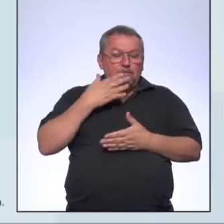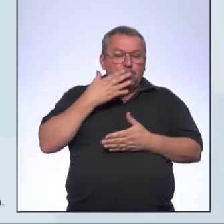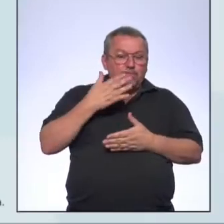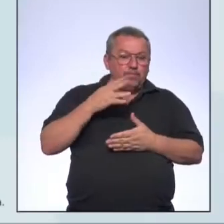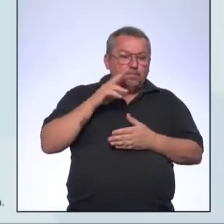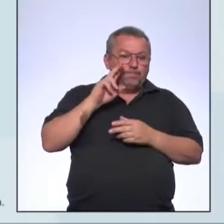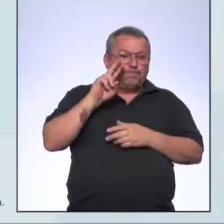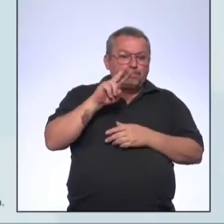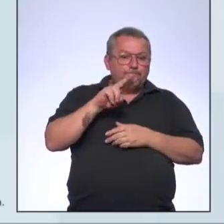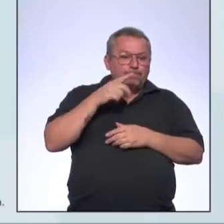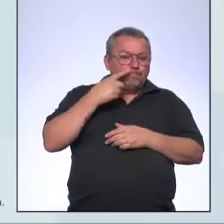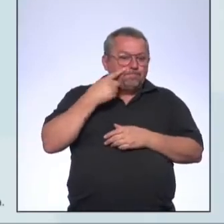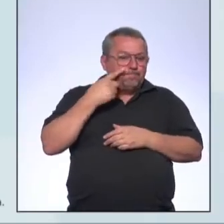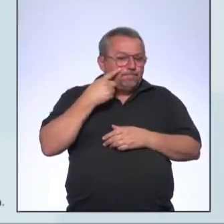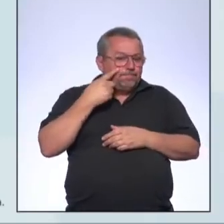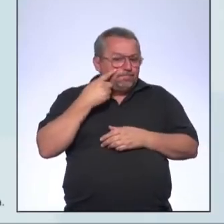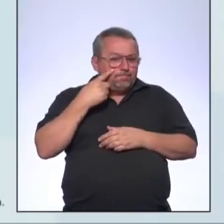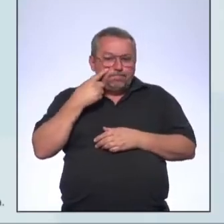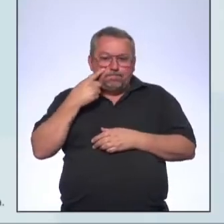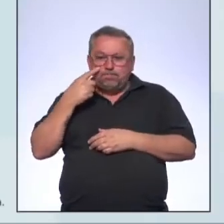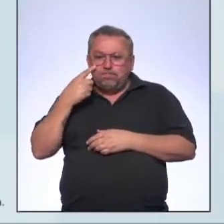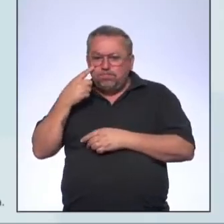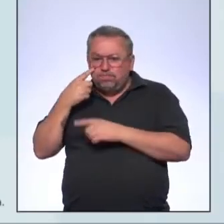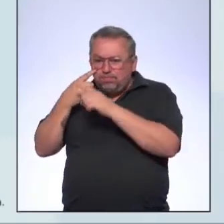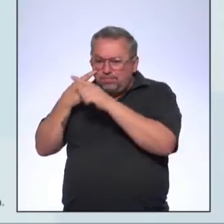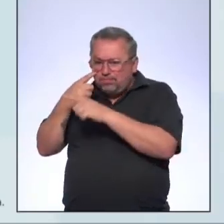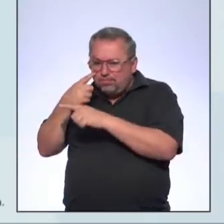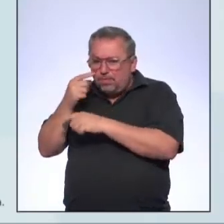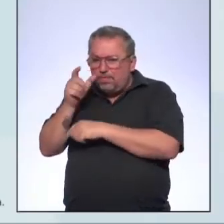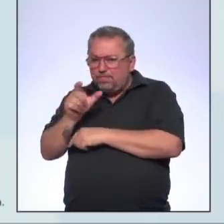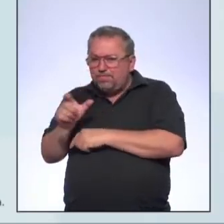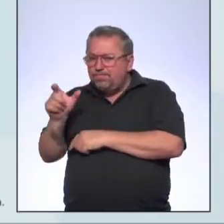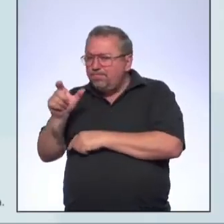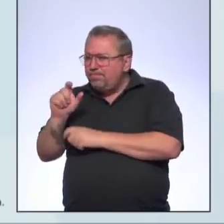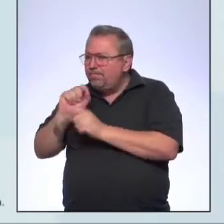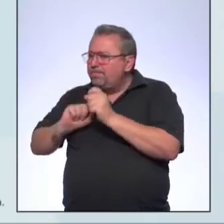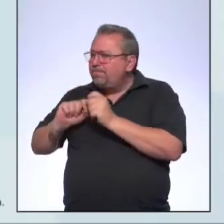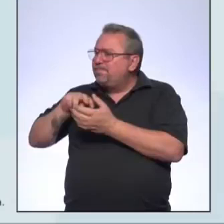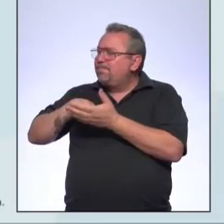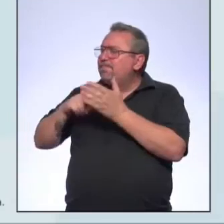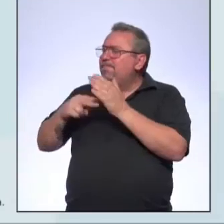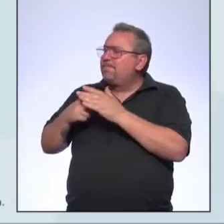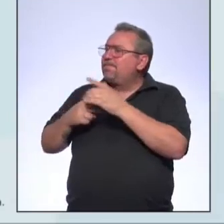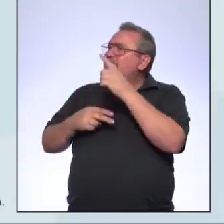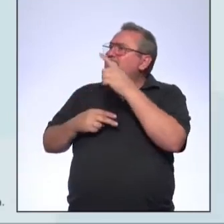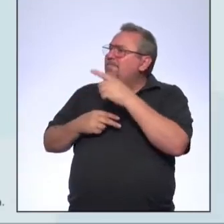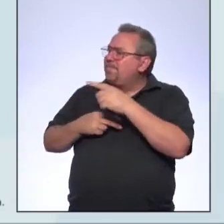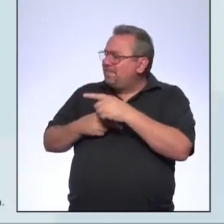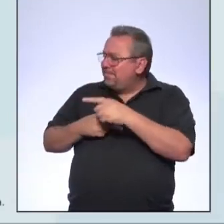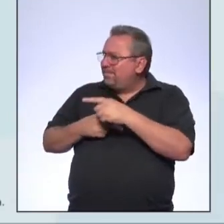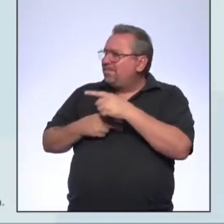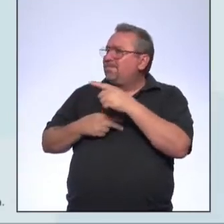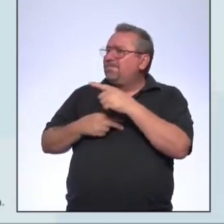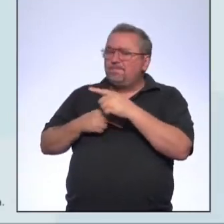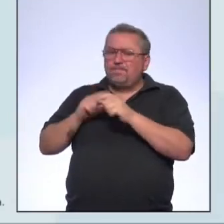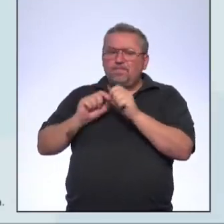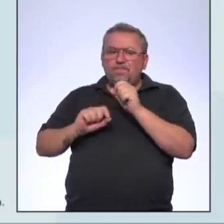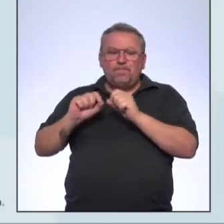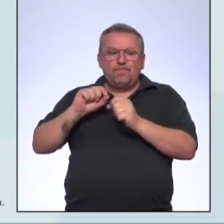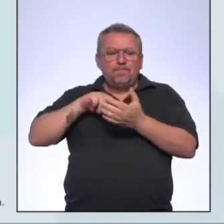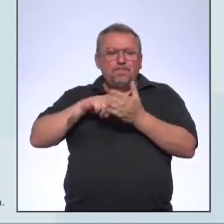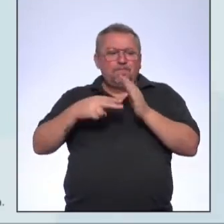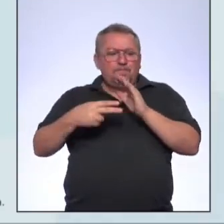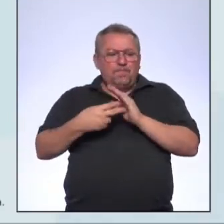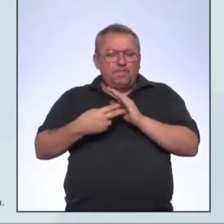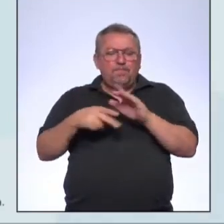olhada na imagem e nas palavras. O que essas palavras têm a ver com a